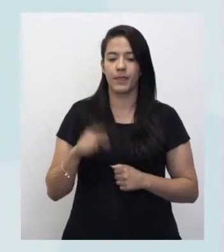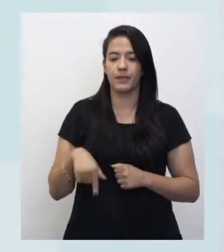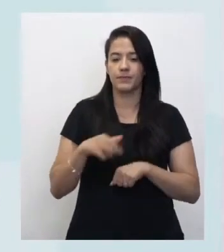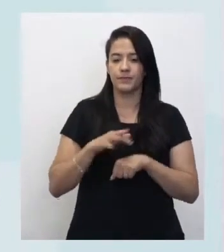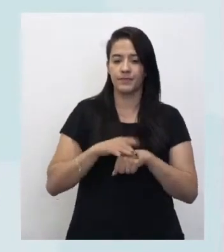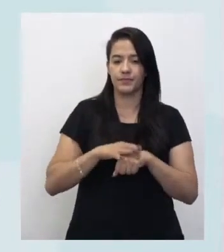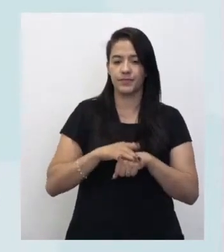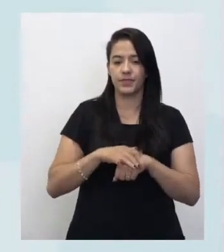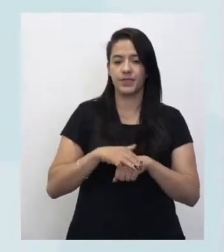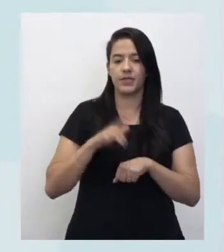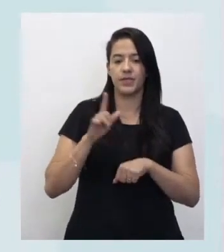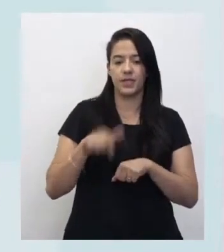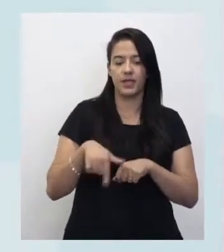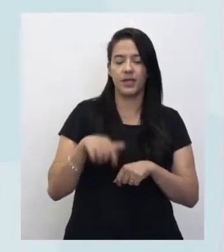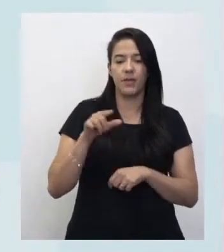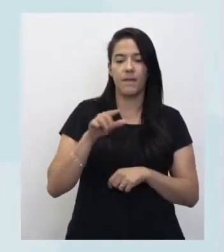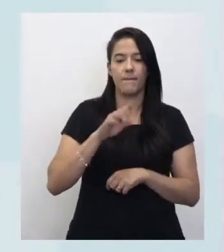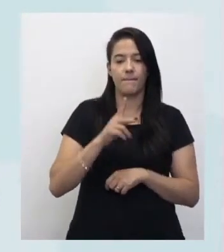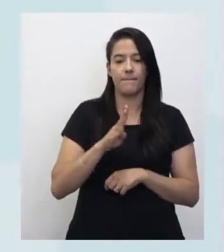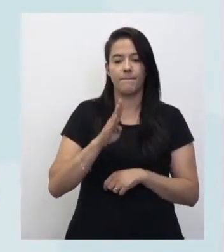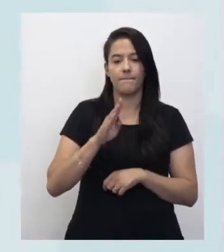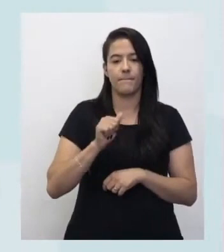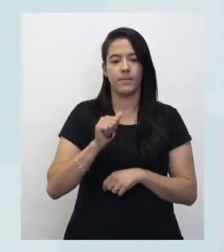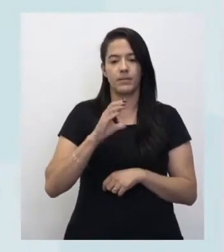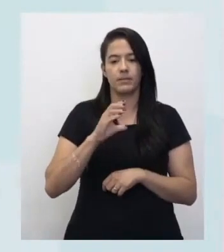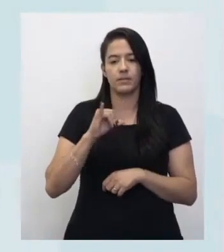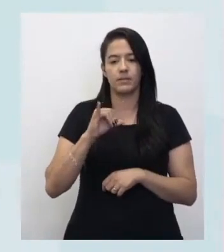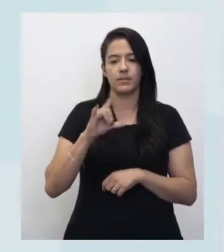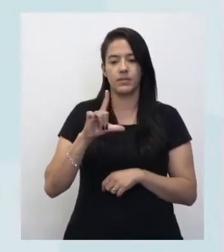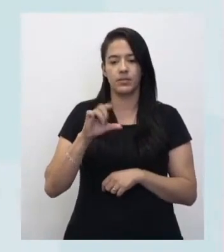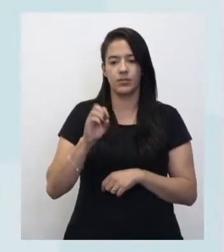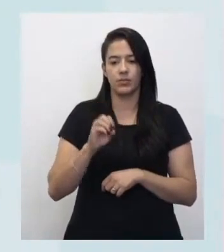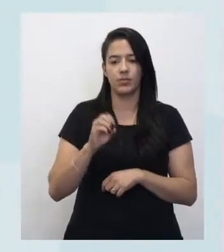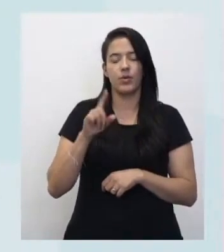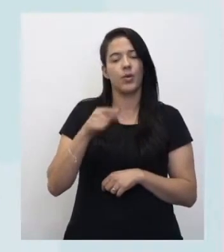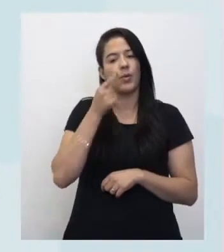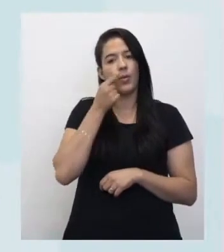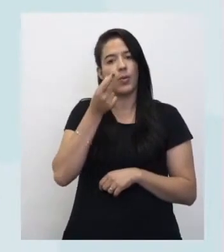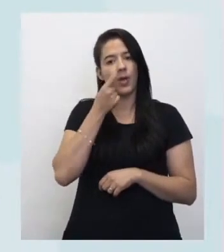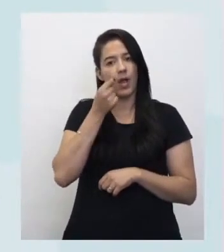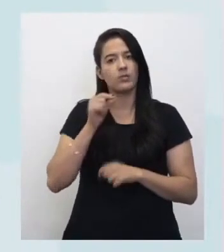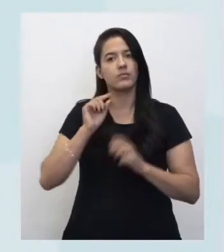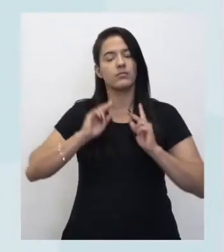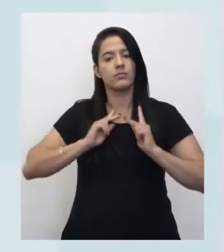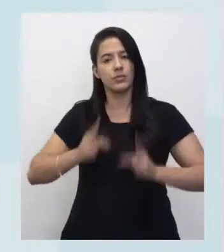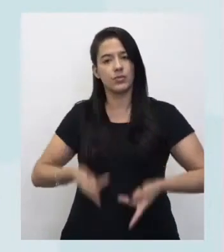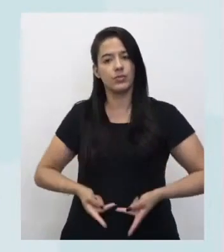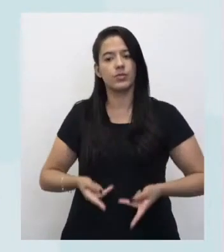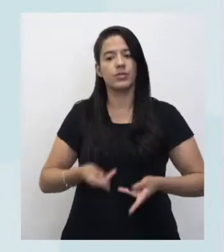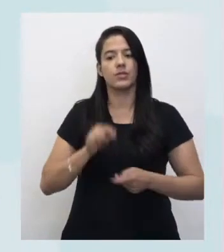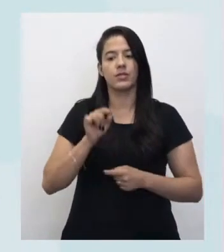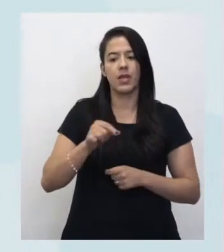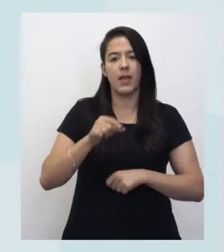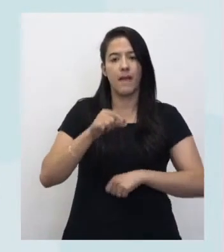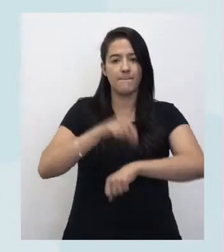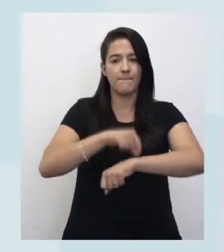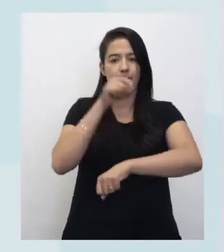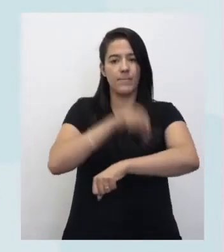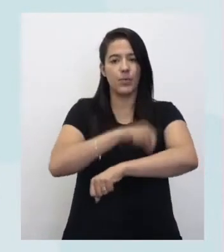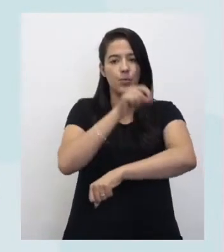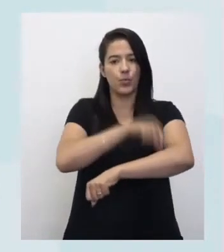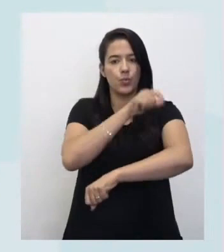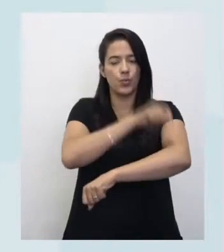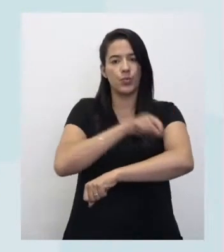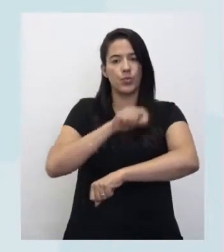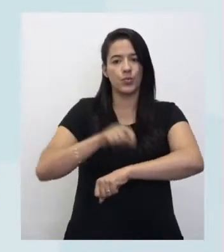causada por um bacilo que era transmitido do rato para os seres humanos através de pulgas. E só na Europa, cerca